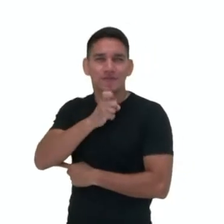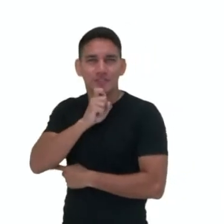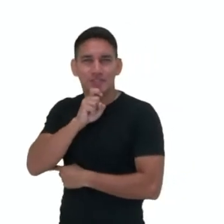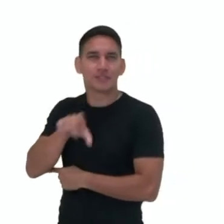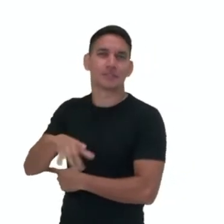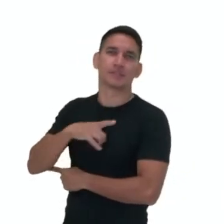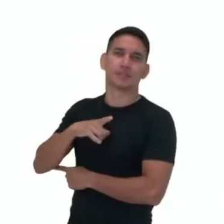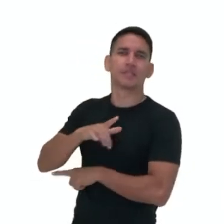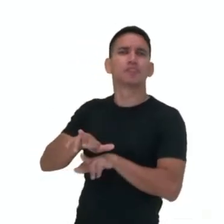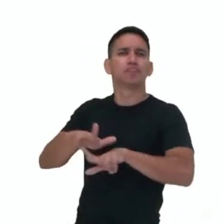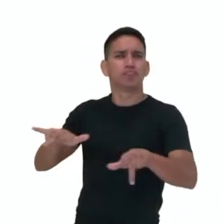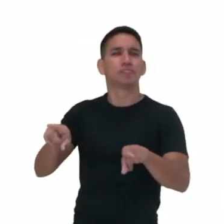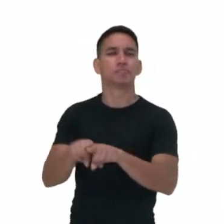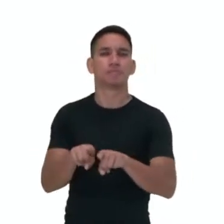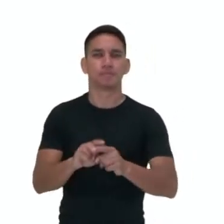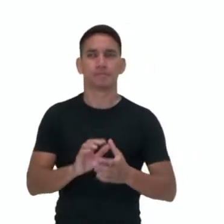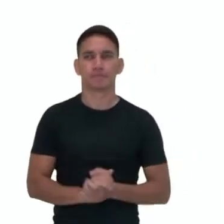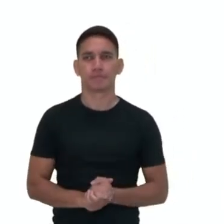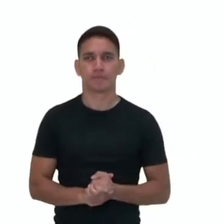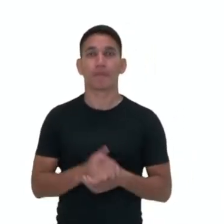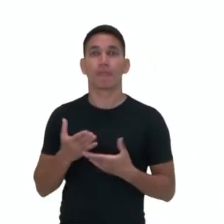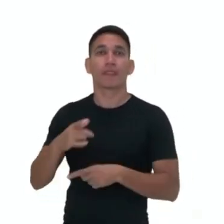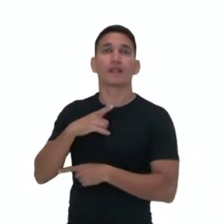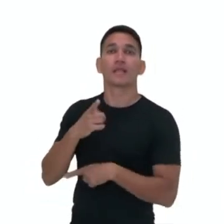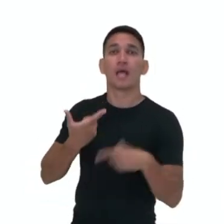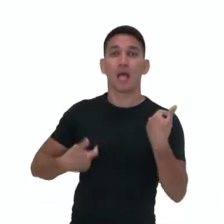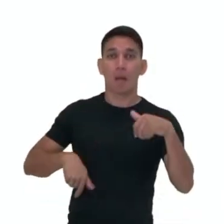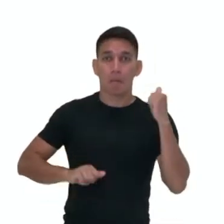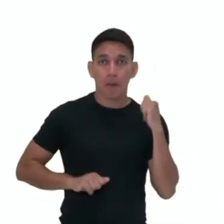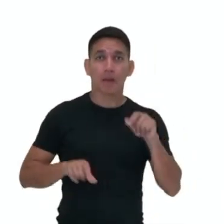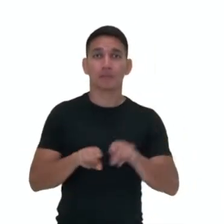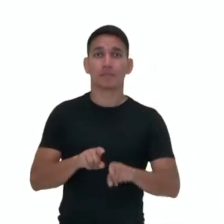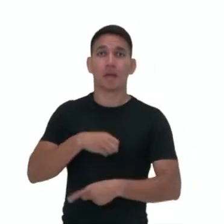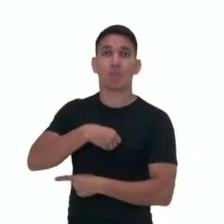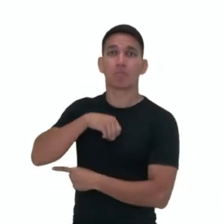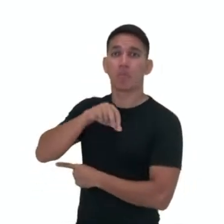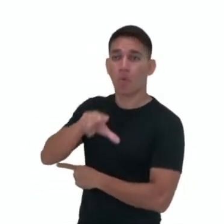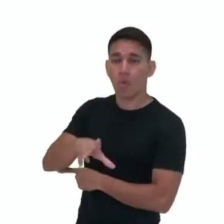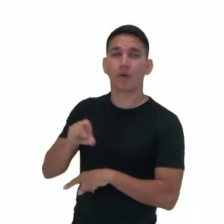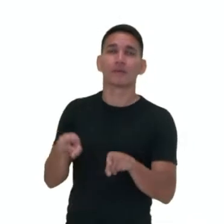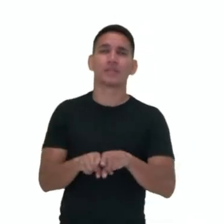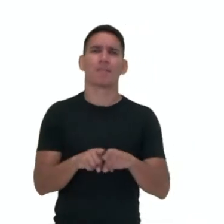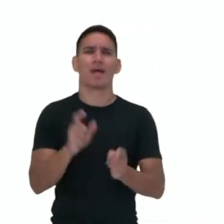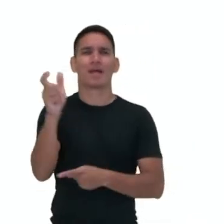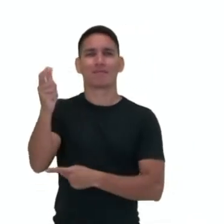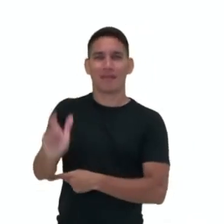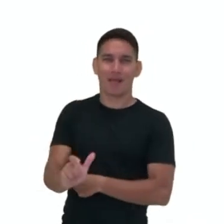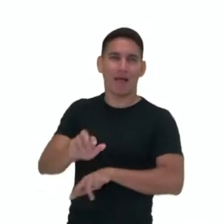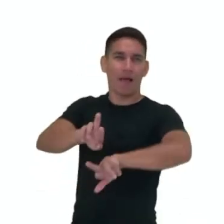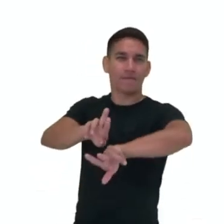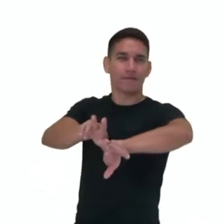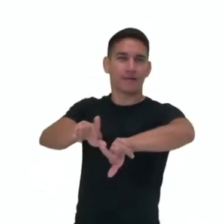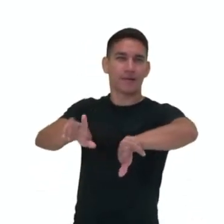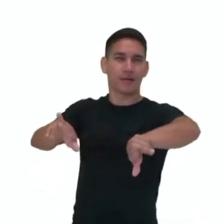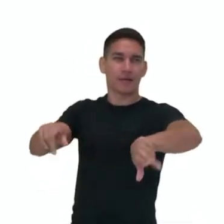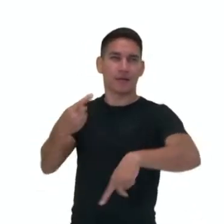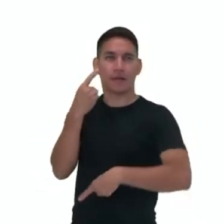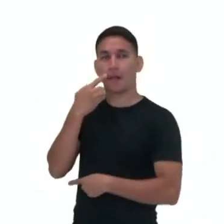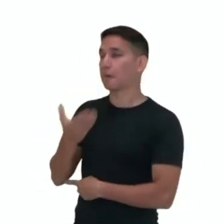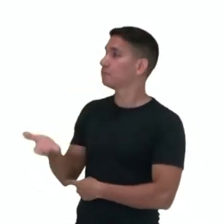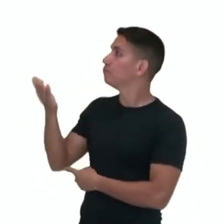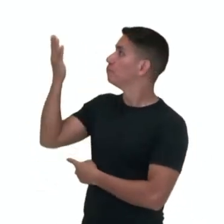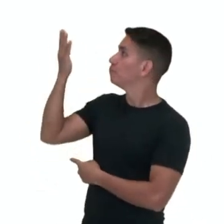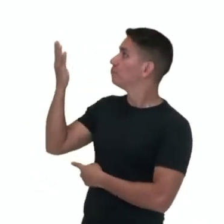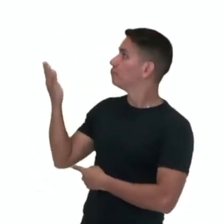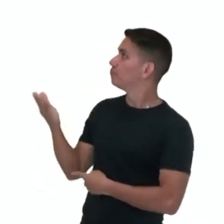né, e assim por diante. Temos espanhóis, portugueses, italianos, eslavos, sírios e libaneses.